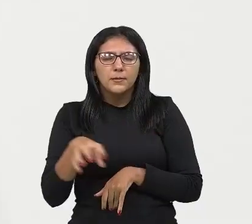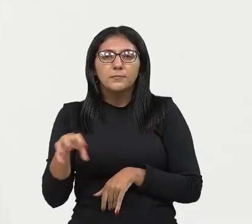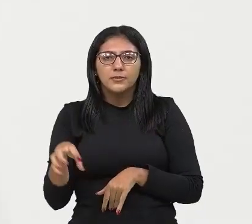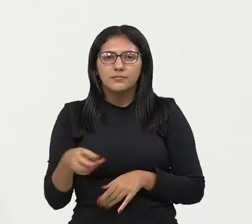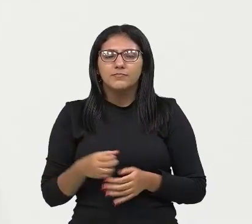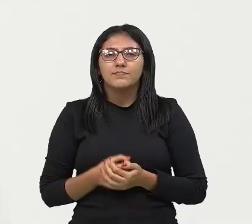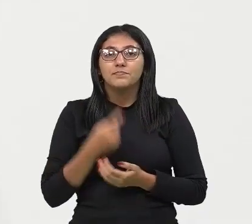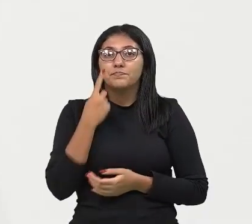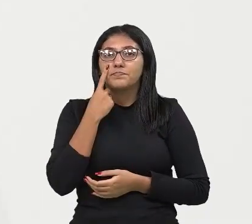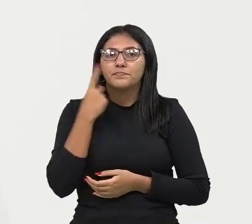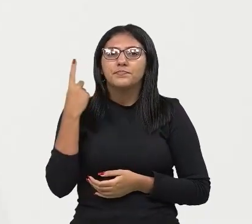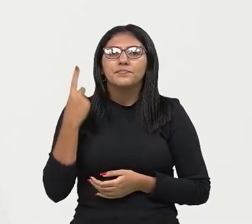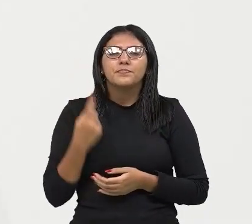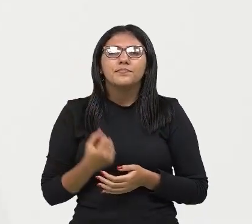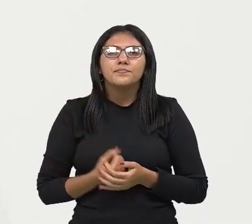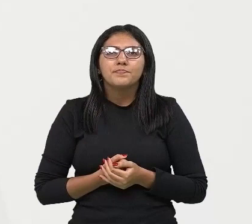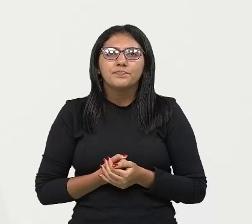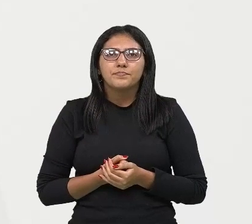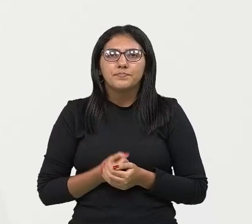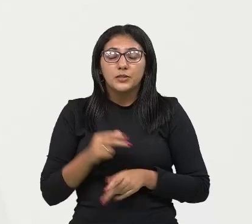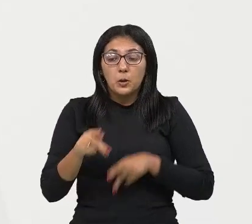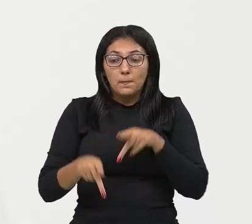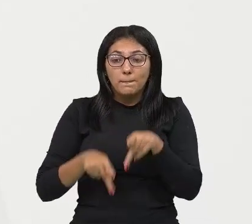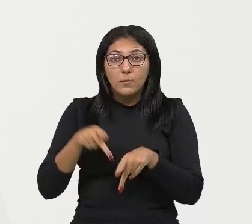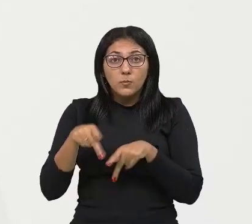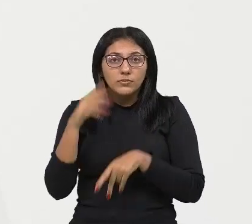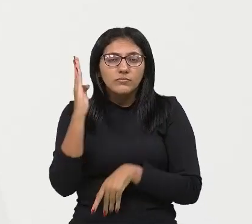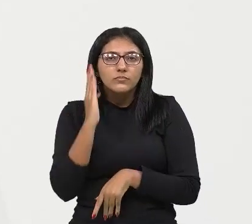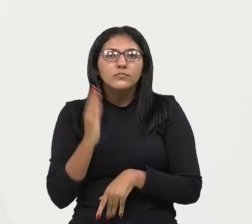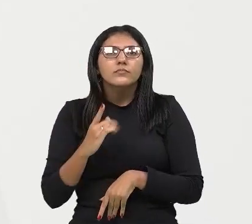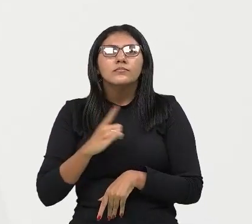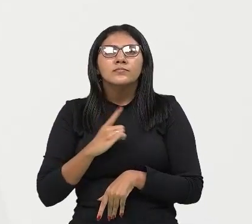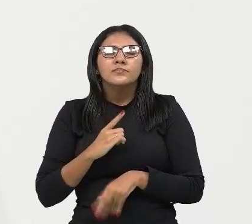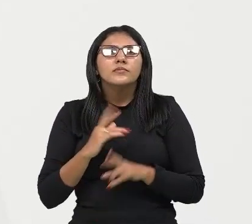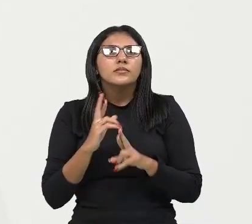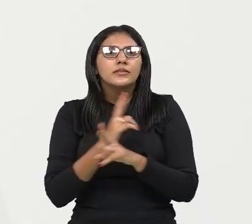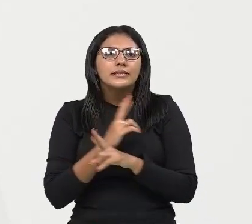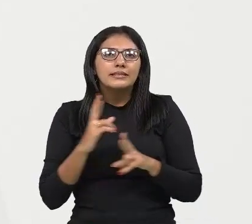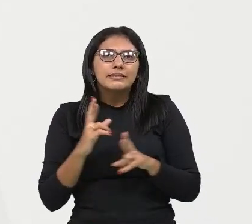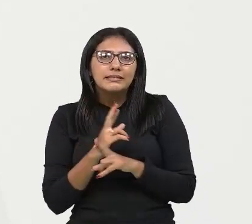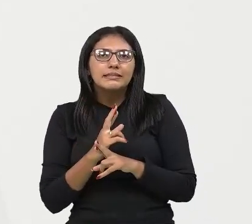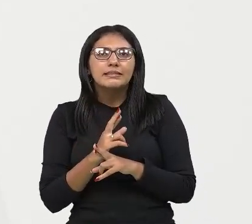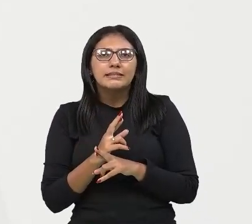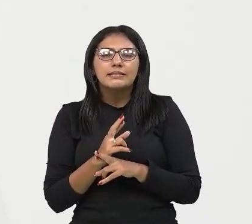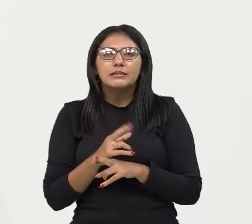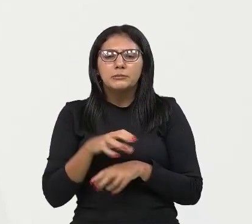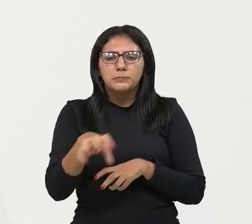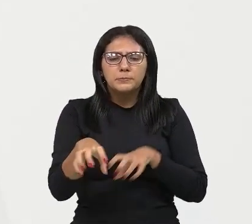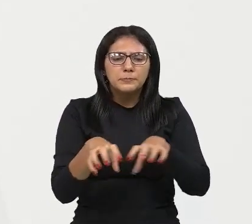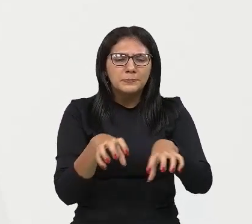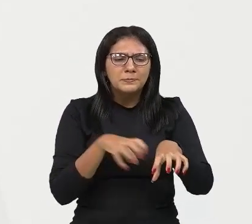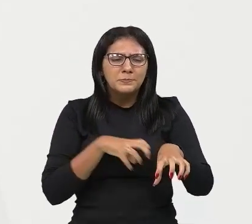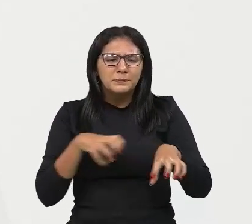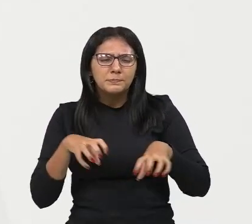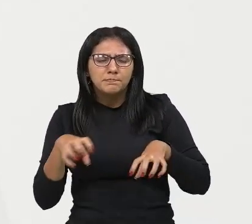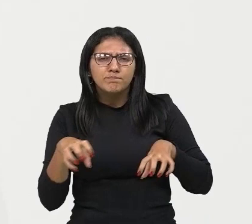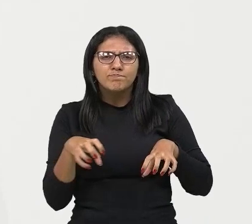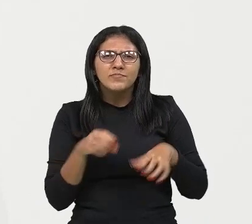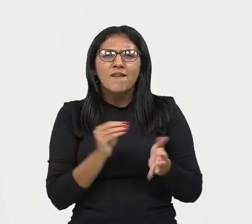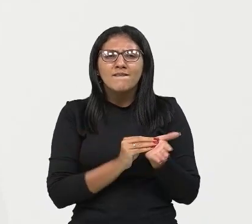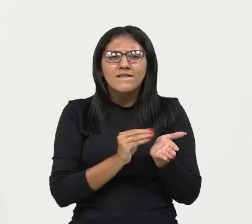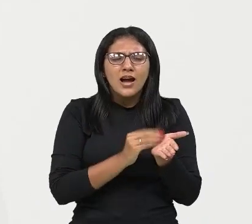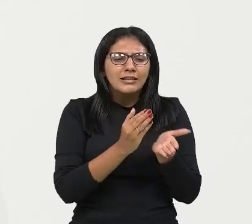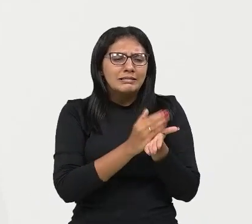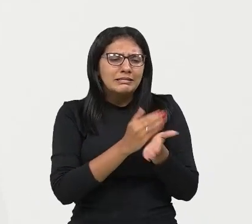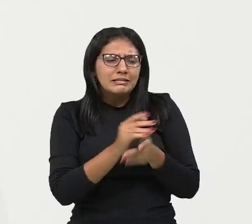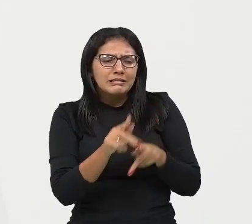só, a população brasileira, gente, ela está distribuída irregularmente pelo território, tá?